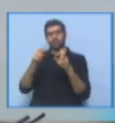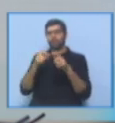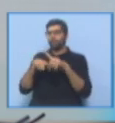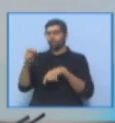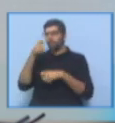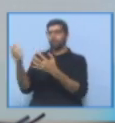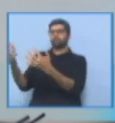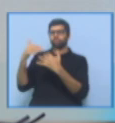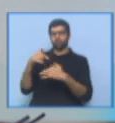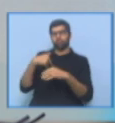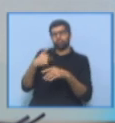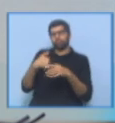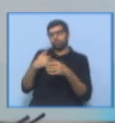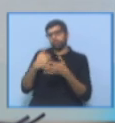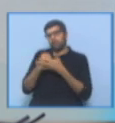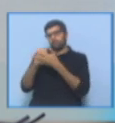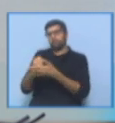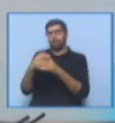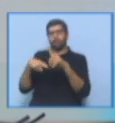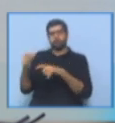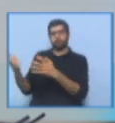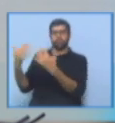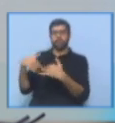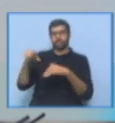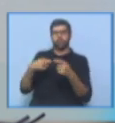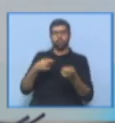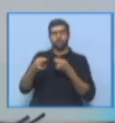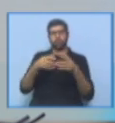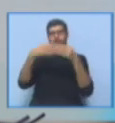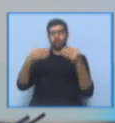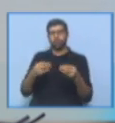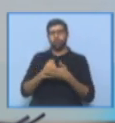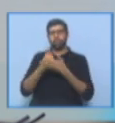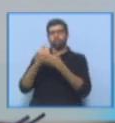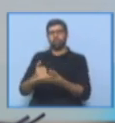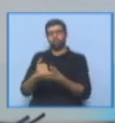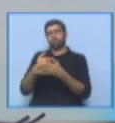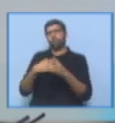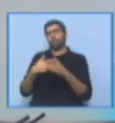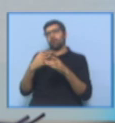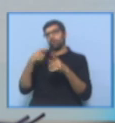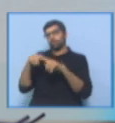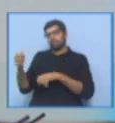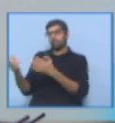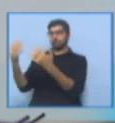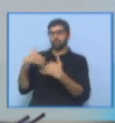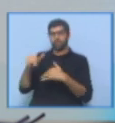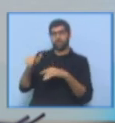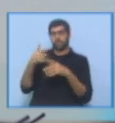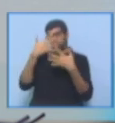seja no Serviço de Serviço aos Refugiados e agora como coordenador também da Plataforma de Apoio aos Refugiados. E sem dúvida nenhuma